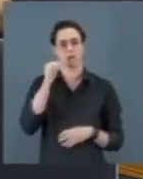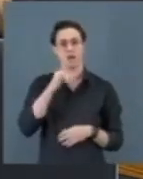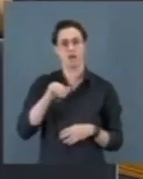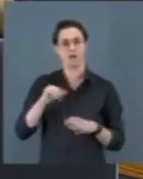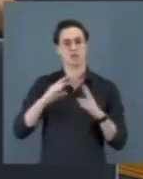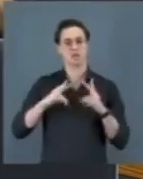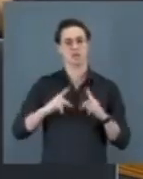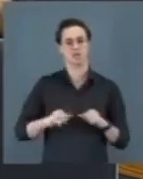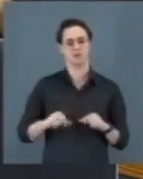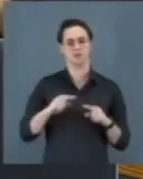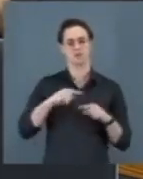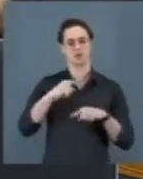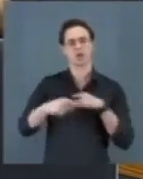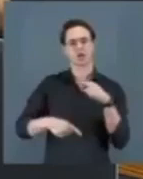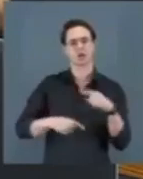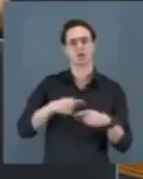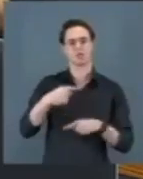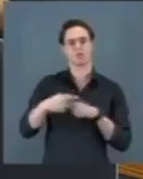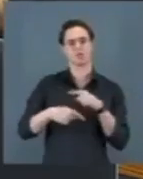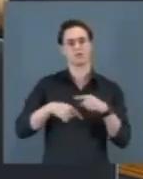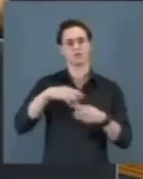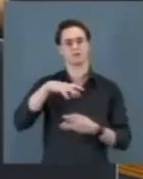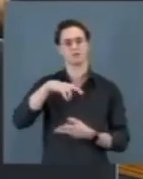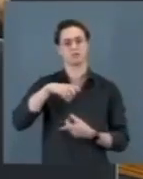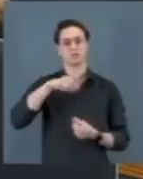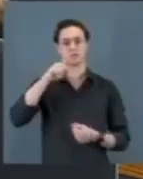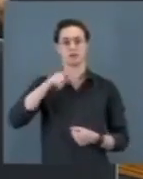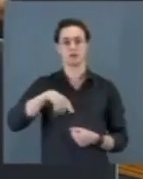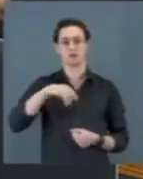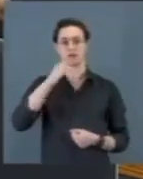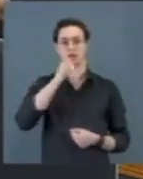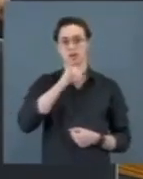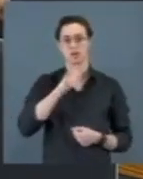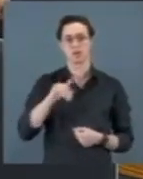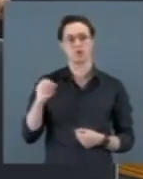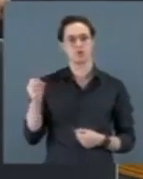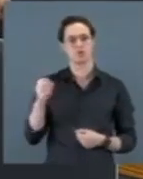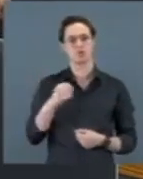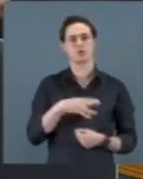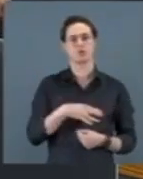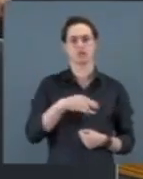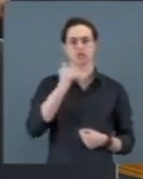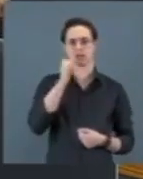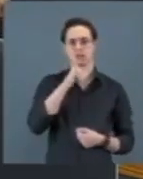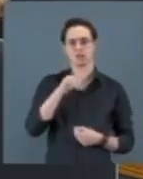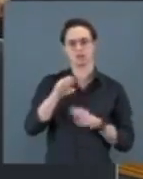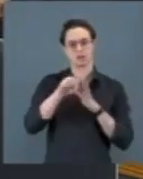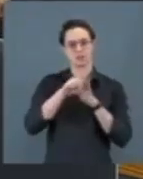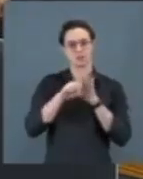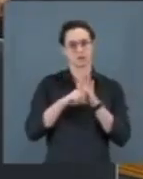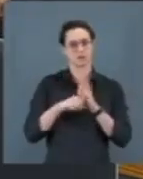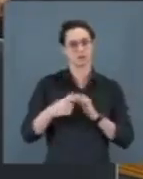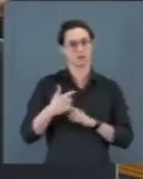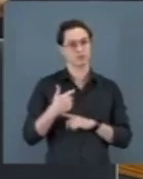limpa, renovável e sustentável, que é a energia moderna, a energia do século